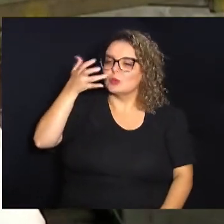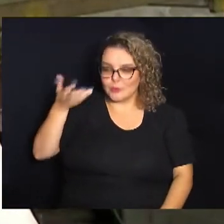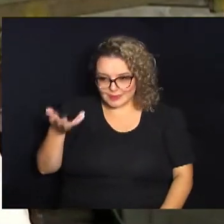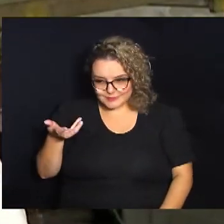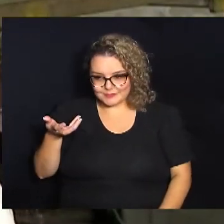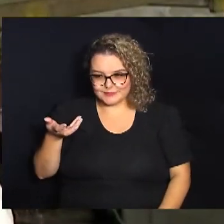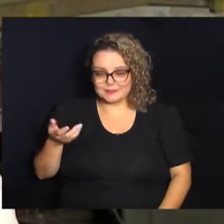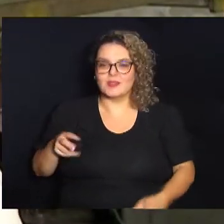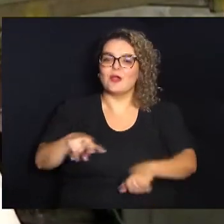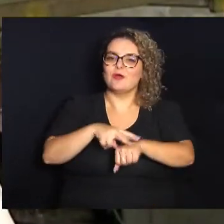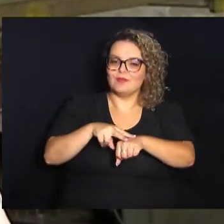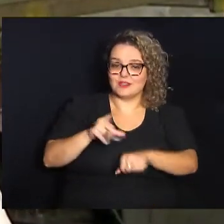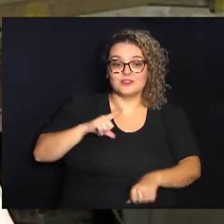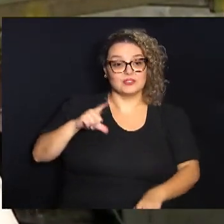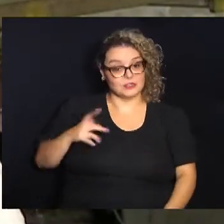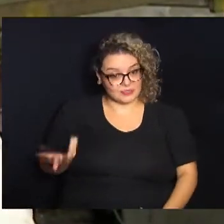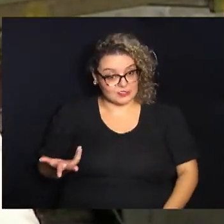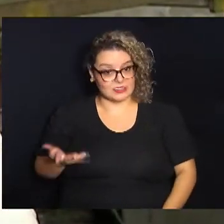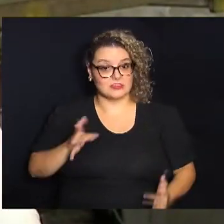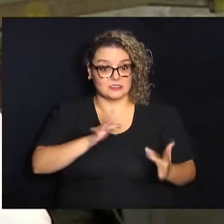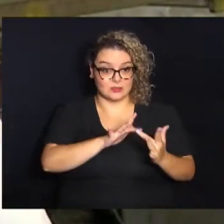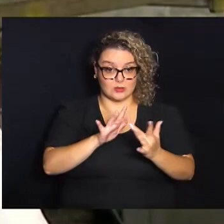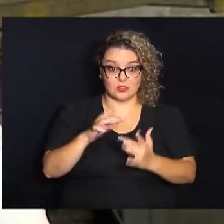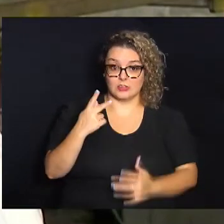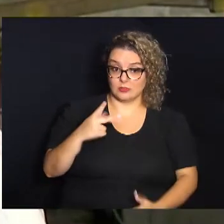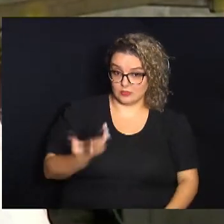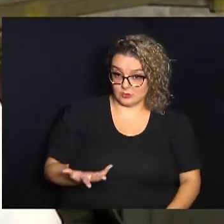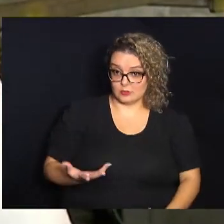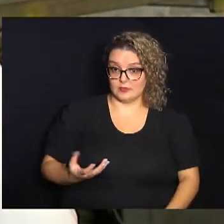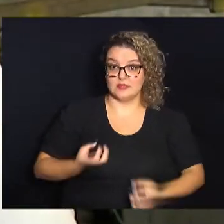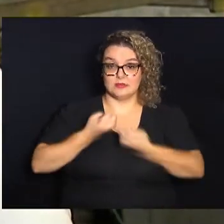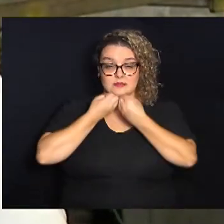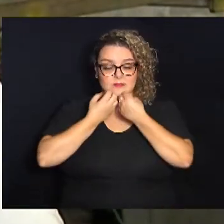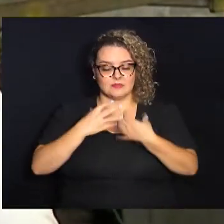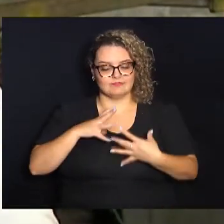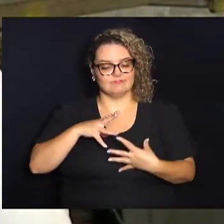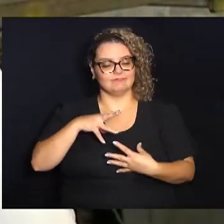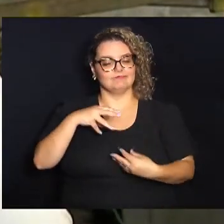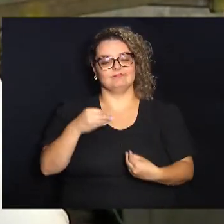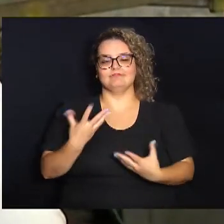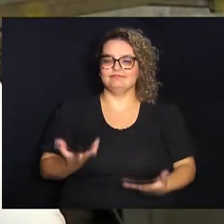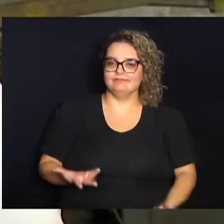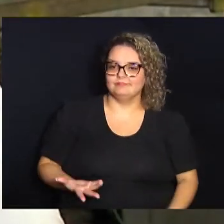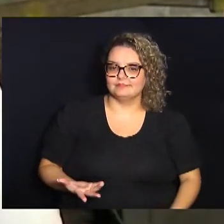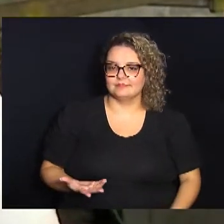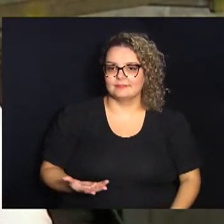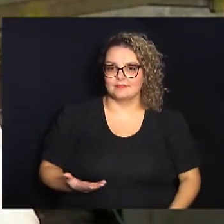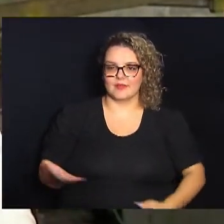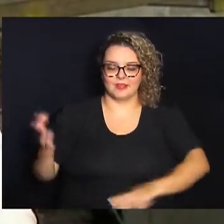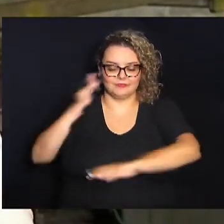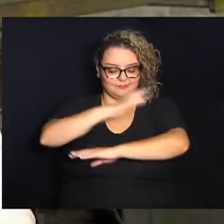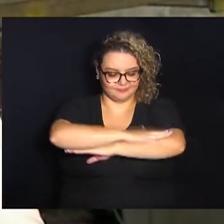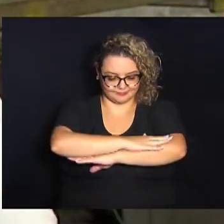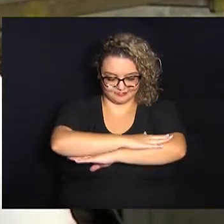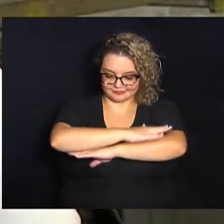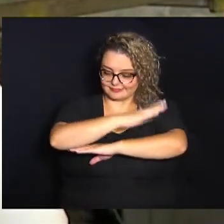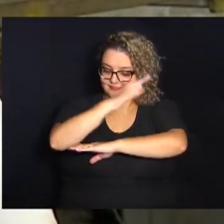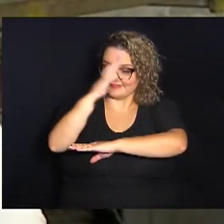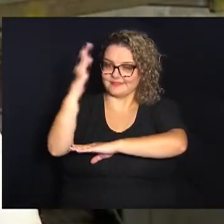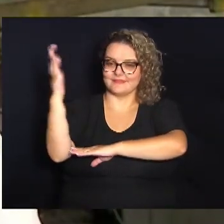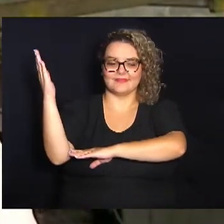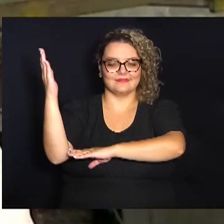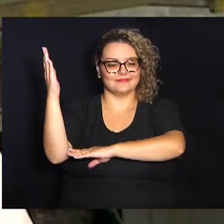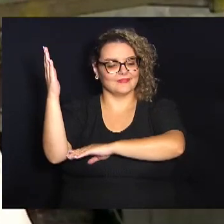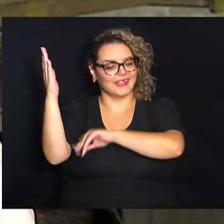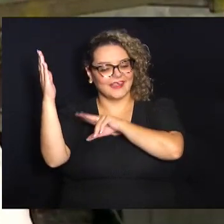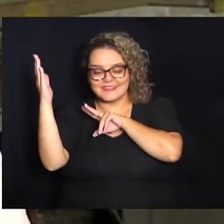bem, né, ter esse contato com ele. Faz bem para o espírito. Imagina só você abrir a janela da sua varanda e só olhar